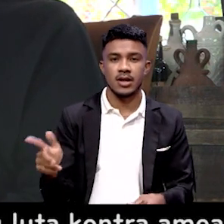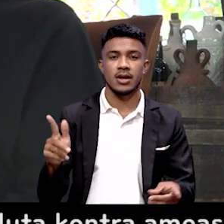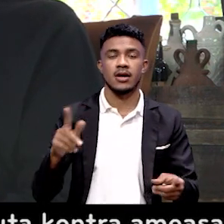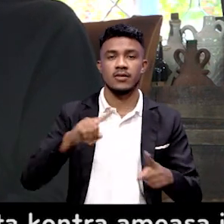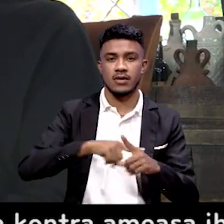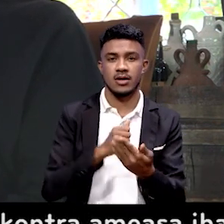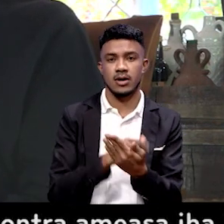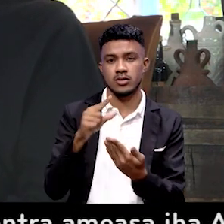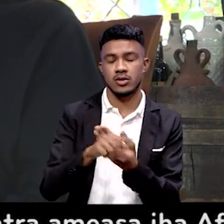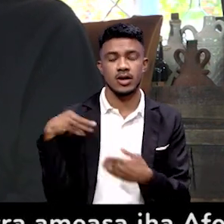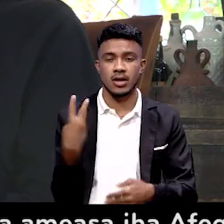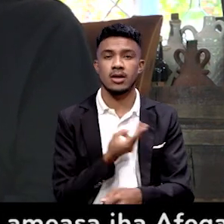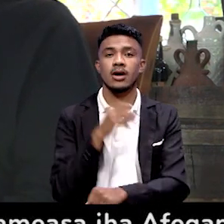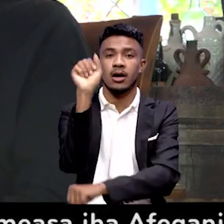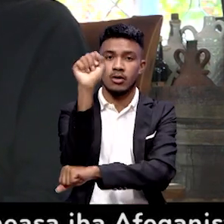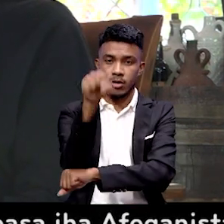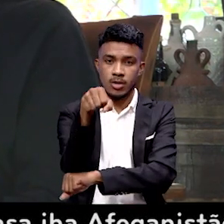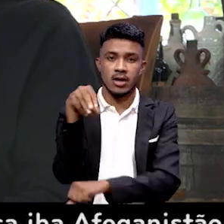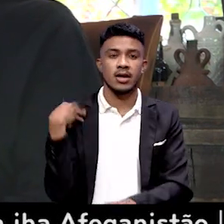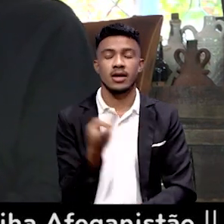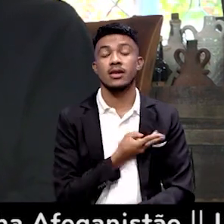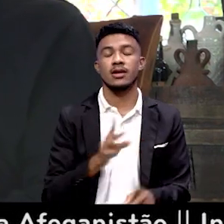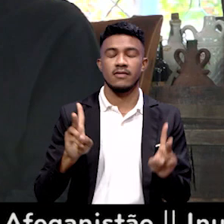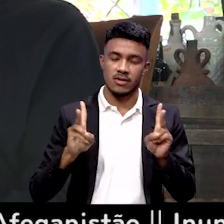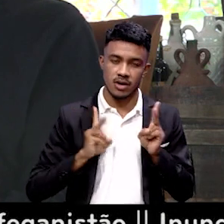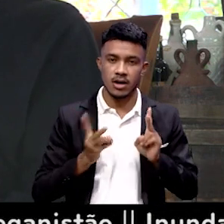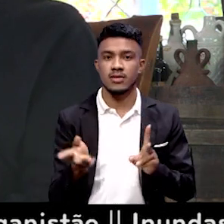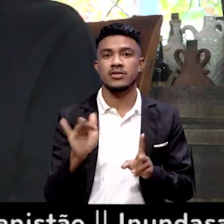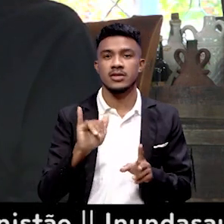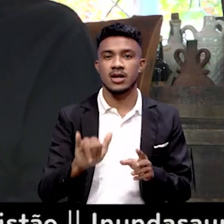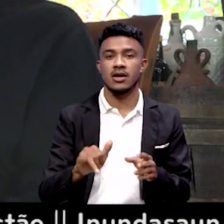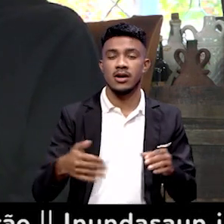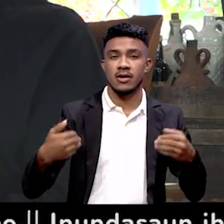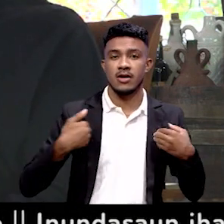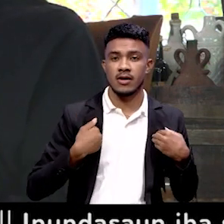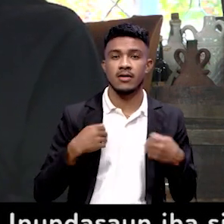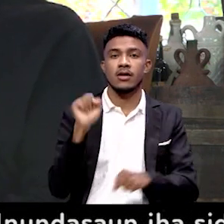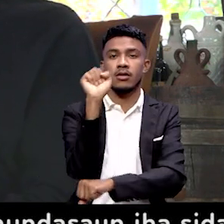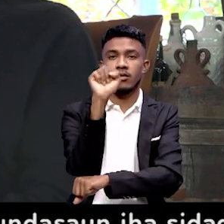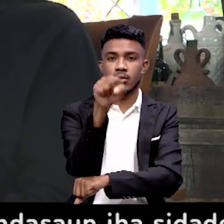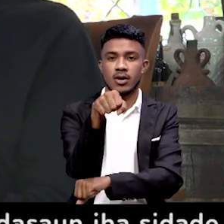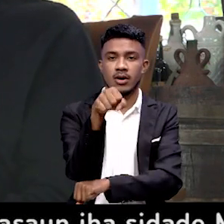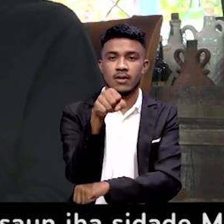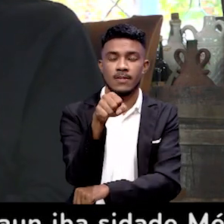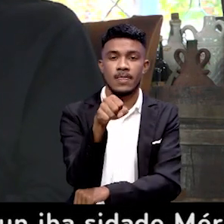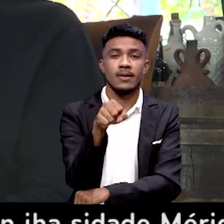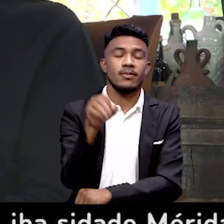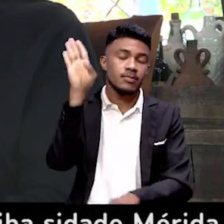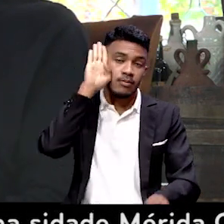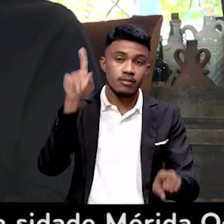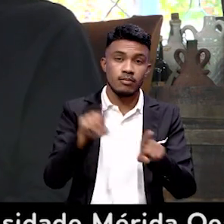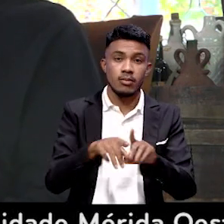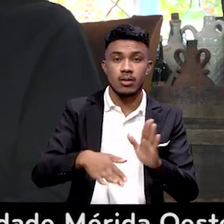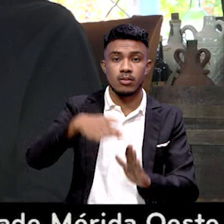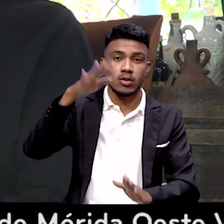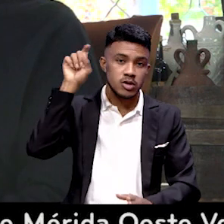ter herói, será, mártires, será. E a cru, vai uma bota sanana de